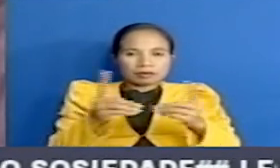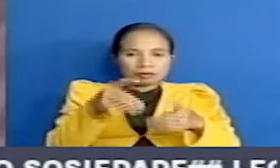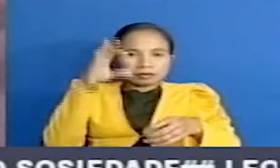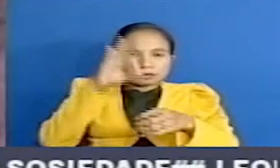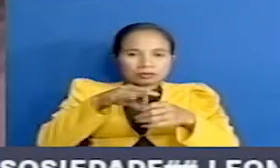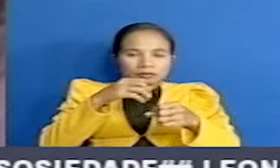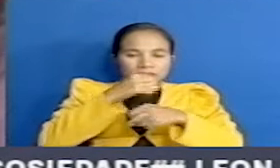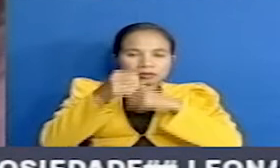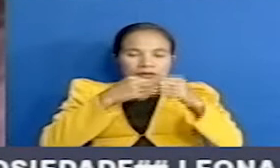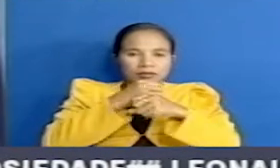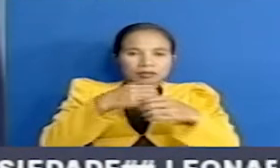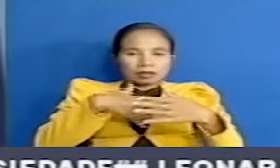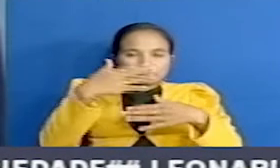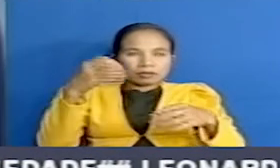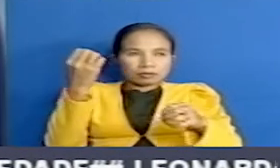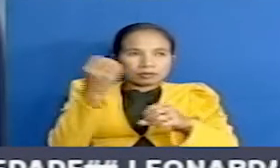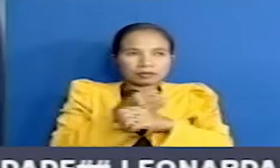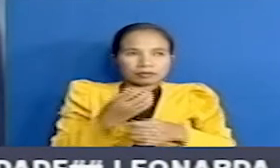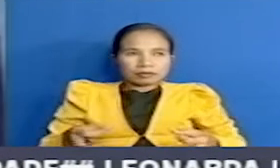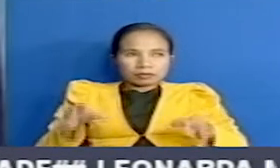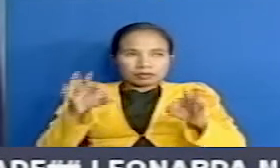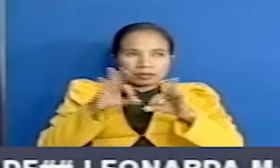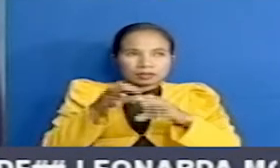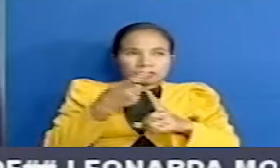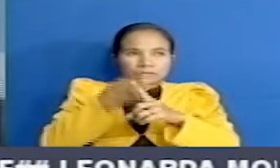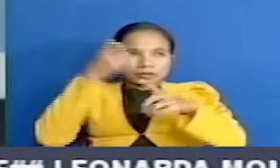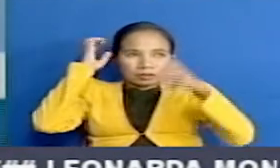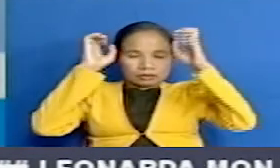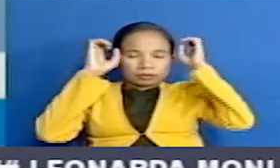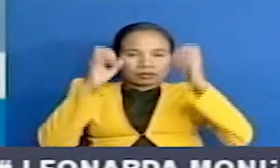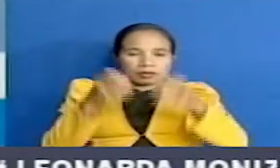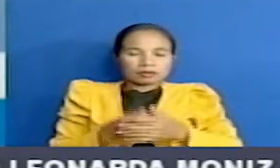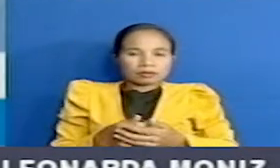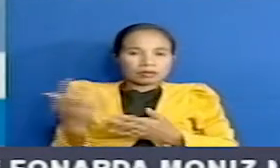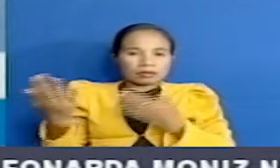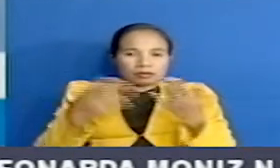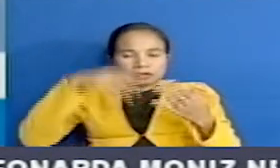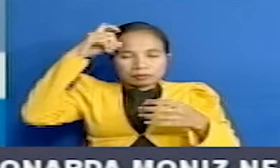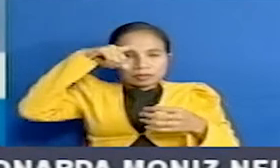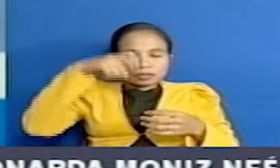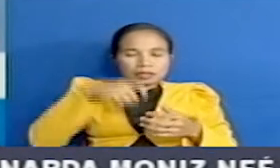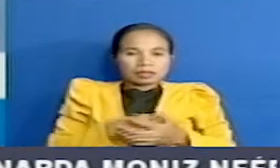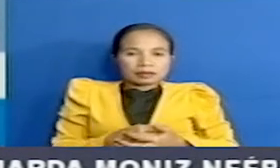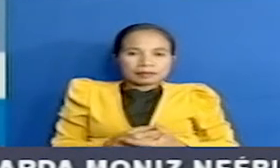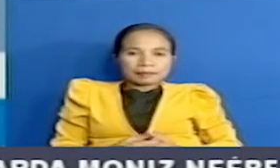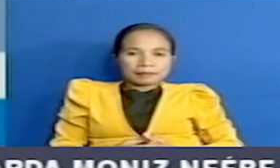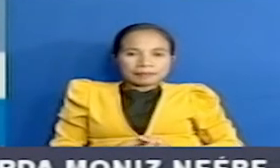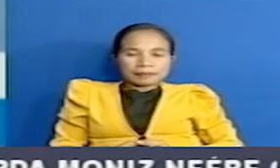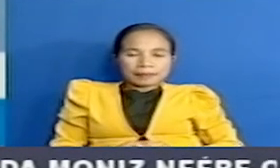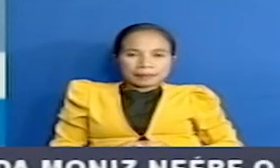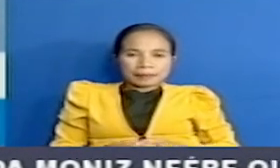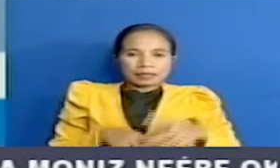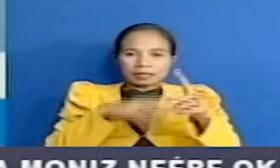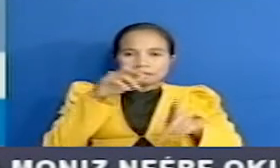Oin. Objetivo principal da Rússia é a educação cívica, né? Ato eleva conhecimento, a capacidade de conhecimento eleitor